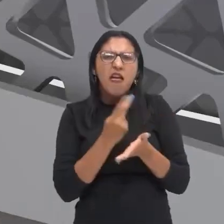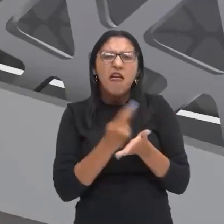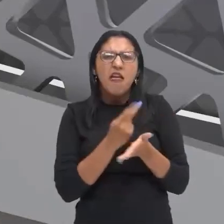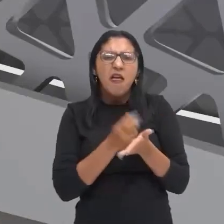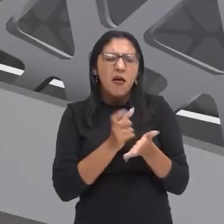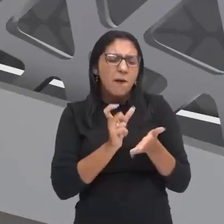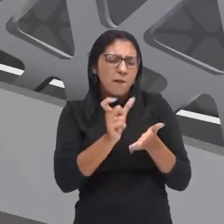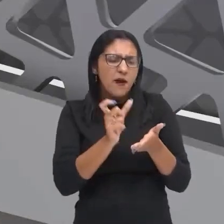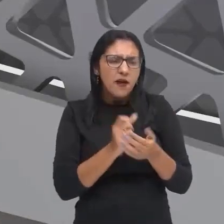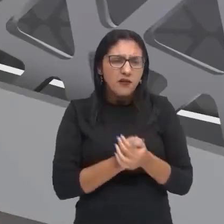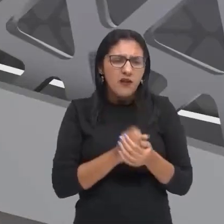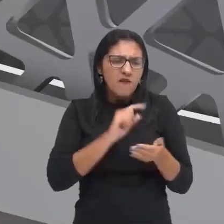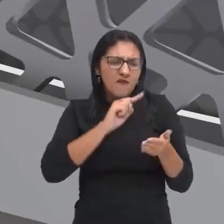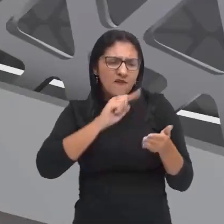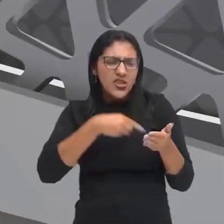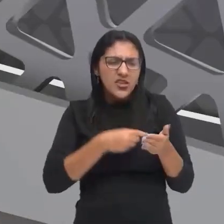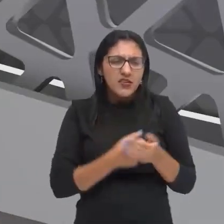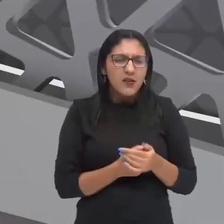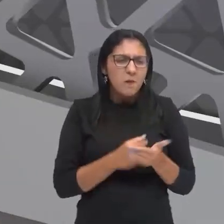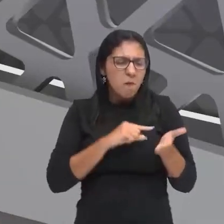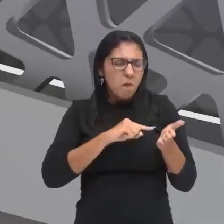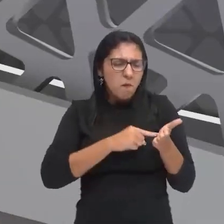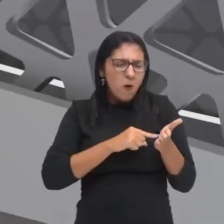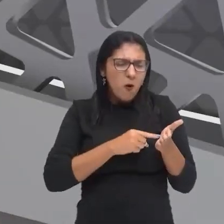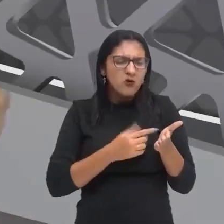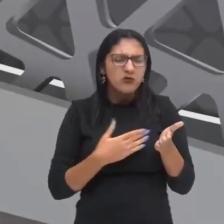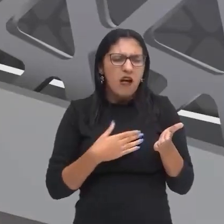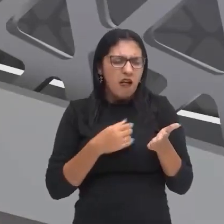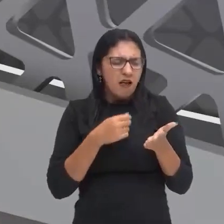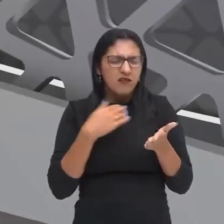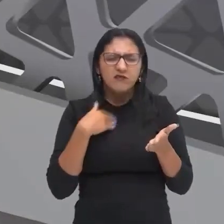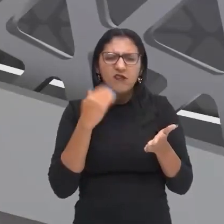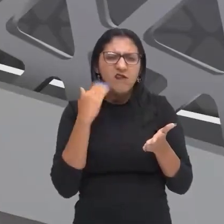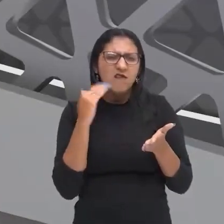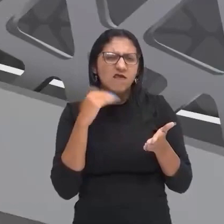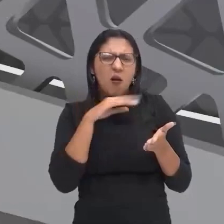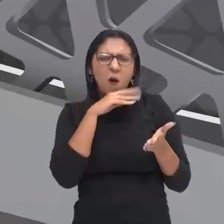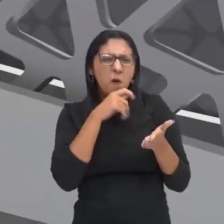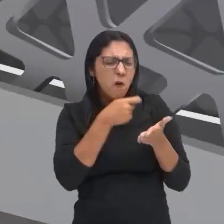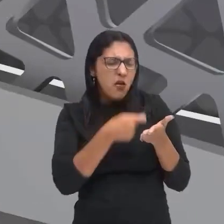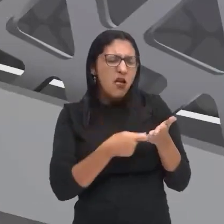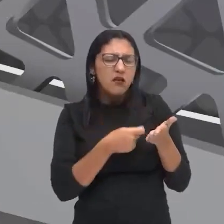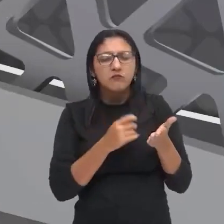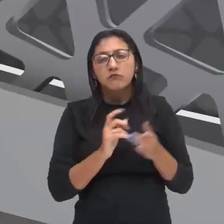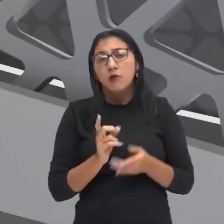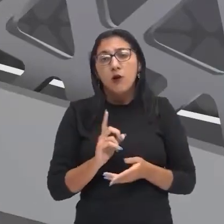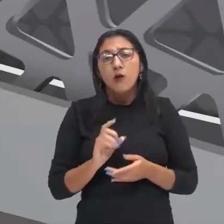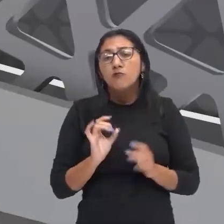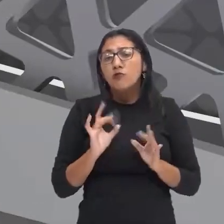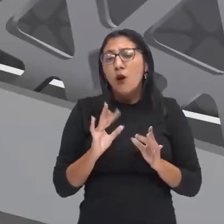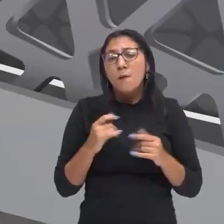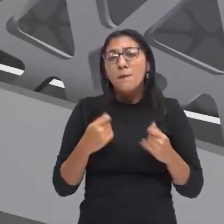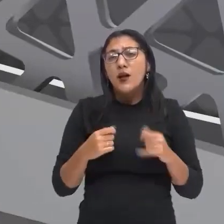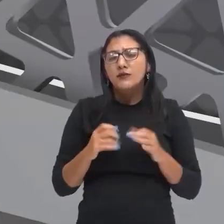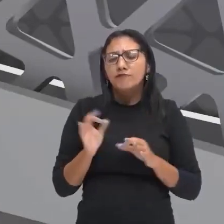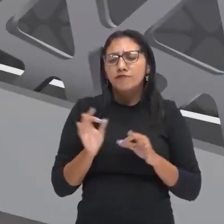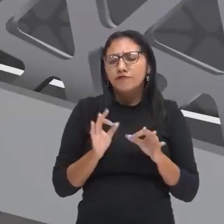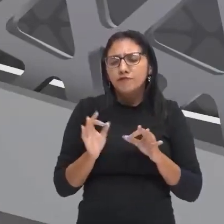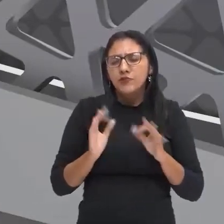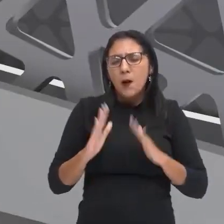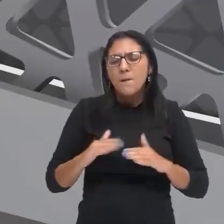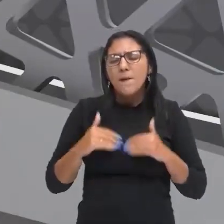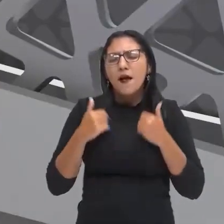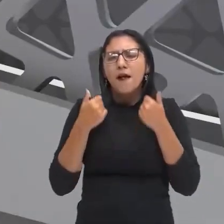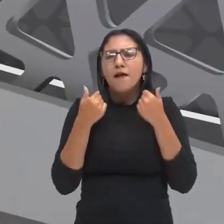vírgula onde não devia. Isso me faz ser uma escritora ruim? Não. Isso mostra que eu tenho que melhorar e aperfeiçoar a